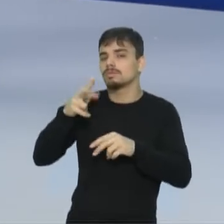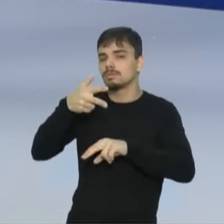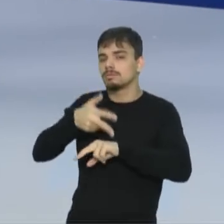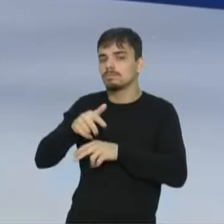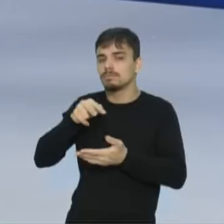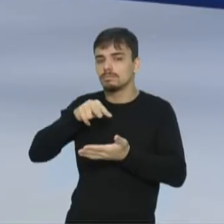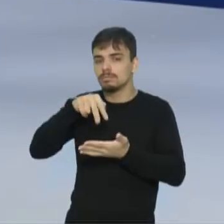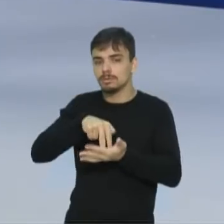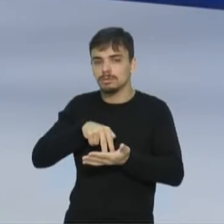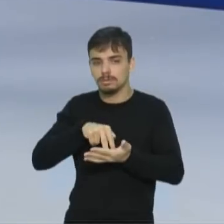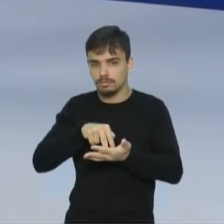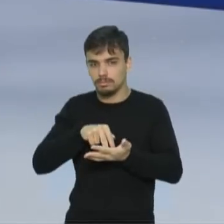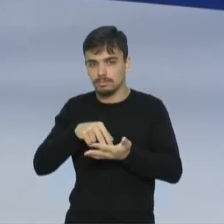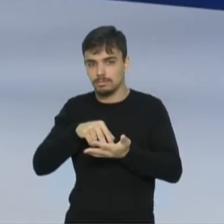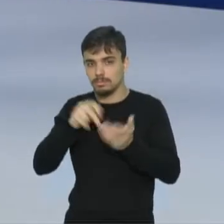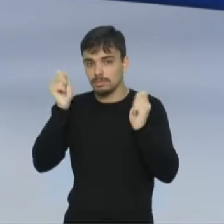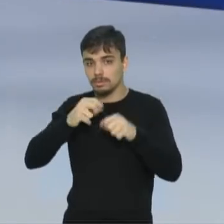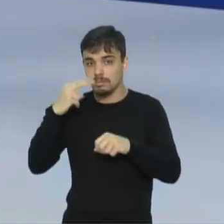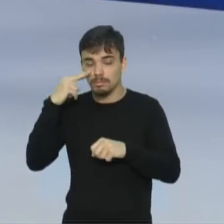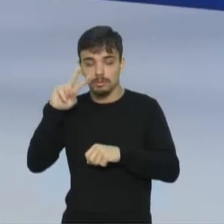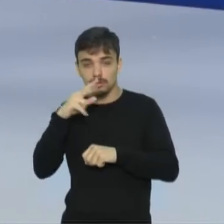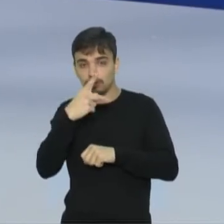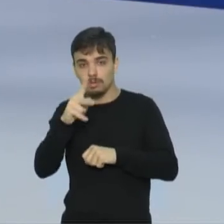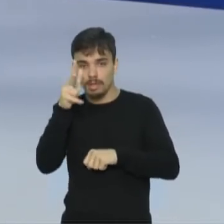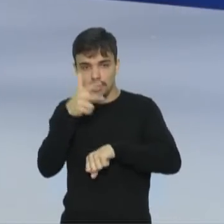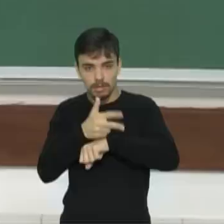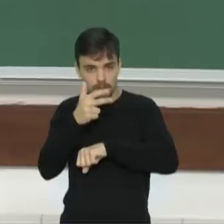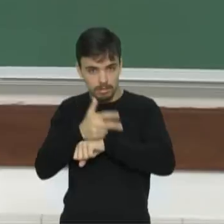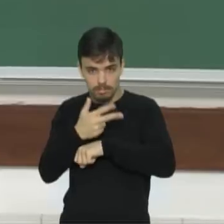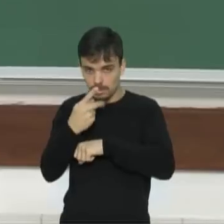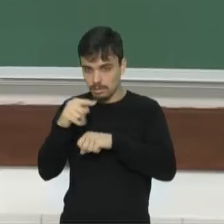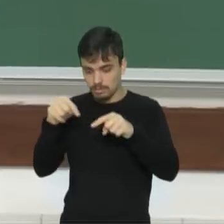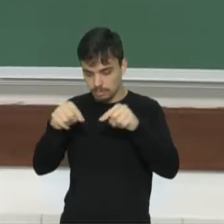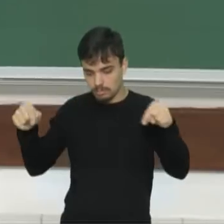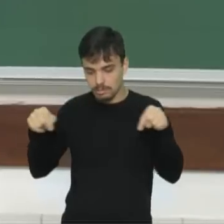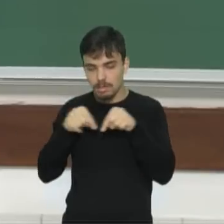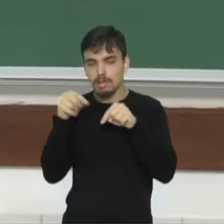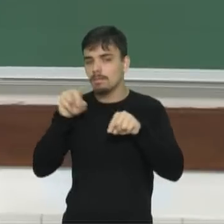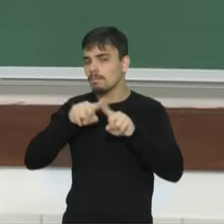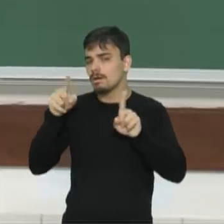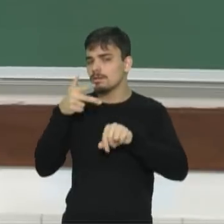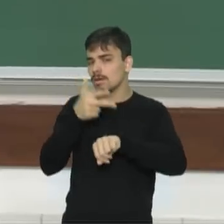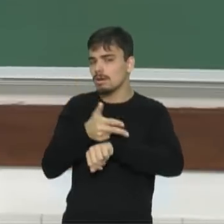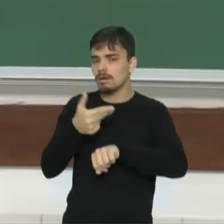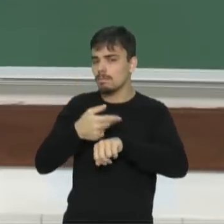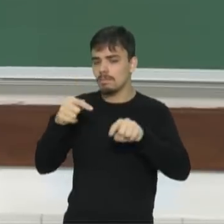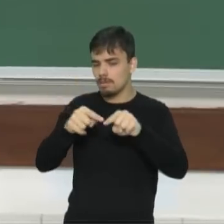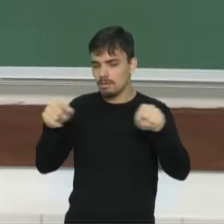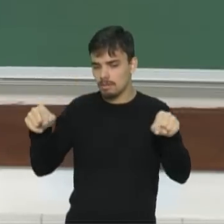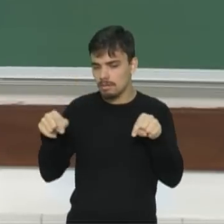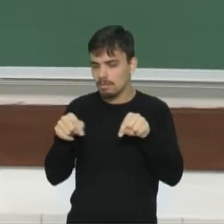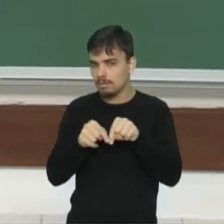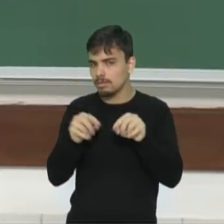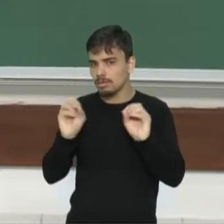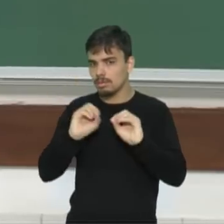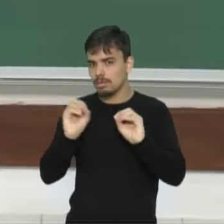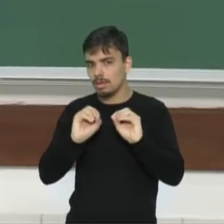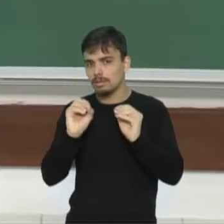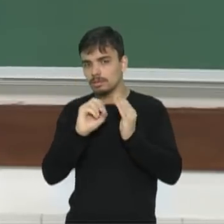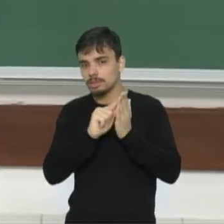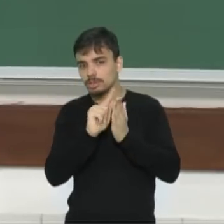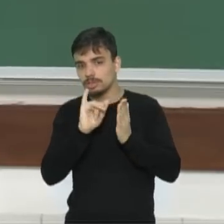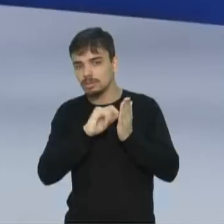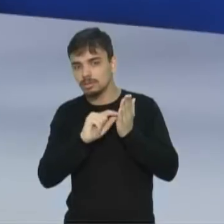posição. O equivalente ao seu olho é a câmera da sala. E a câmera não está vendo o giz, ela está vendo o